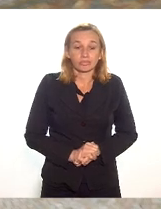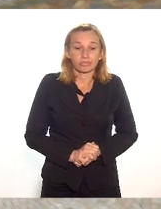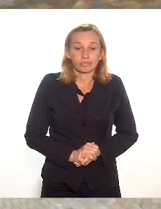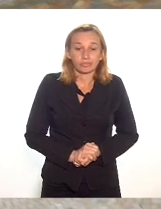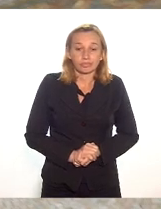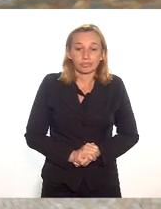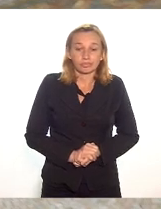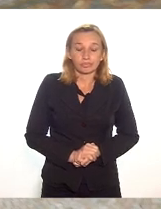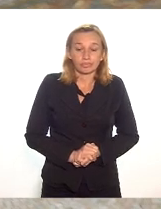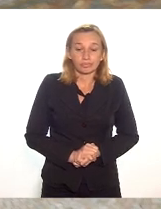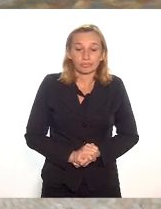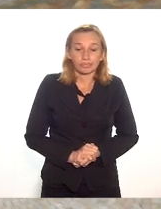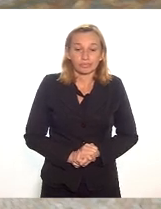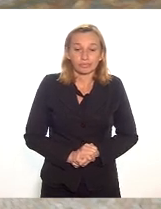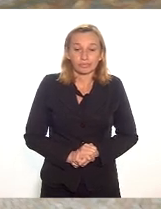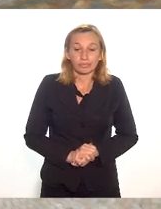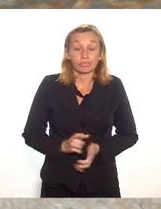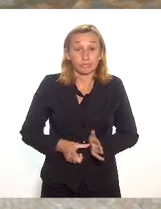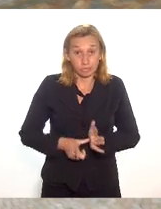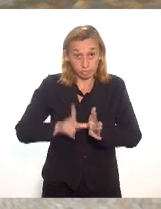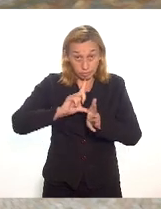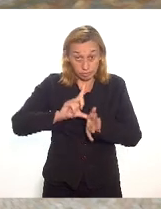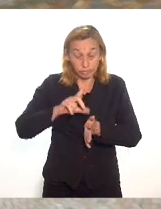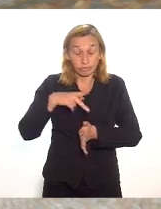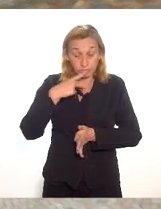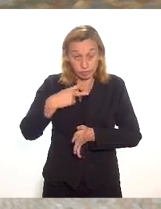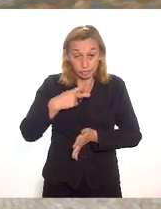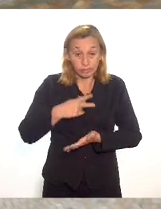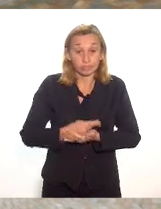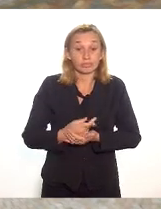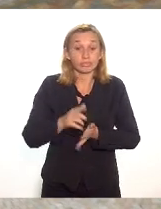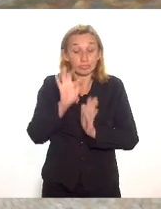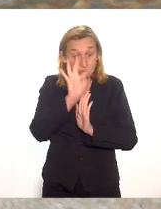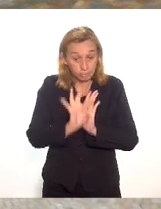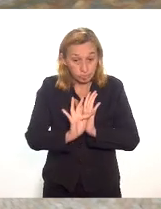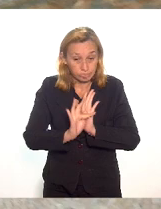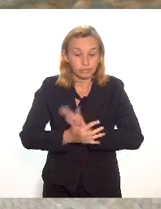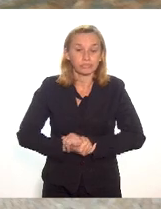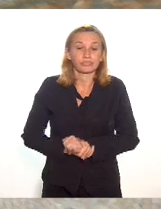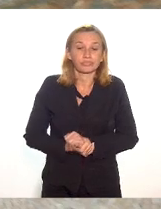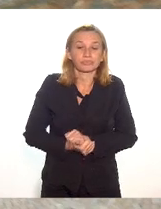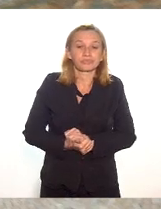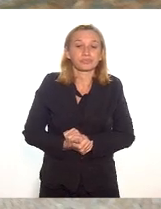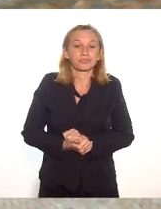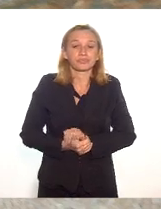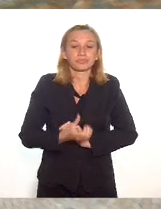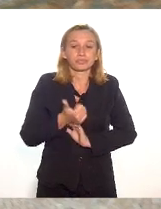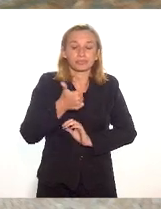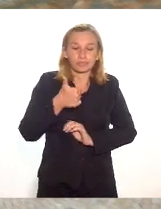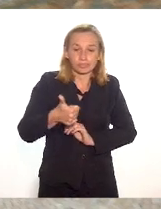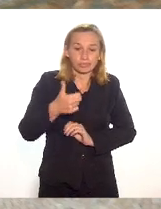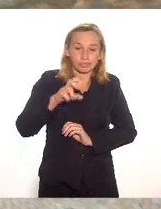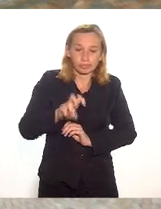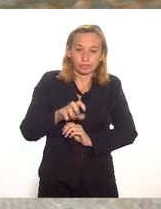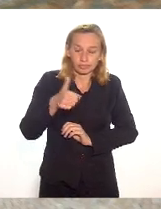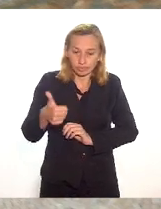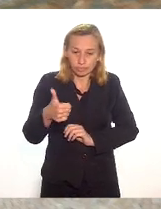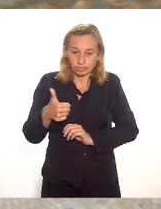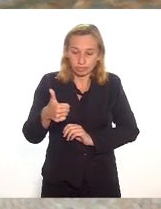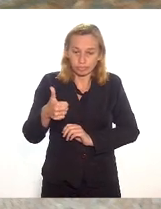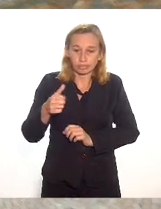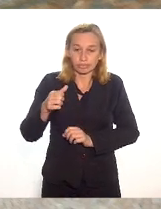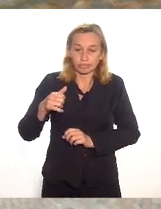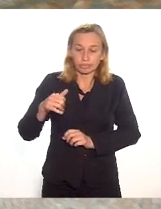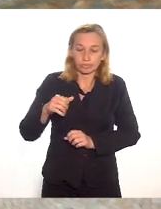Eu queria, antes de falar o texto sobre os 151 anos de Joaquim Osório